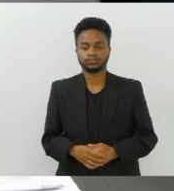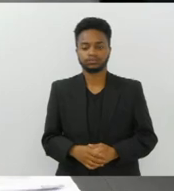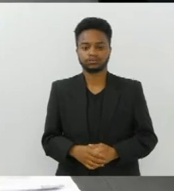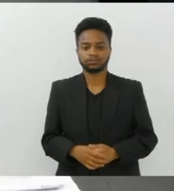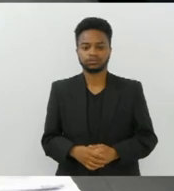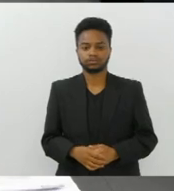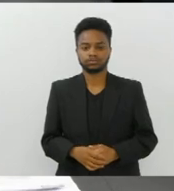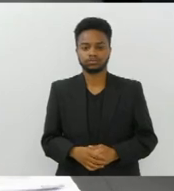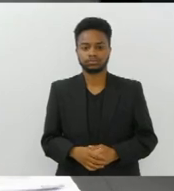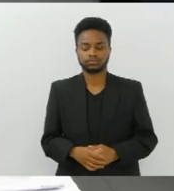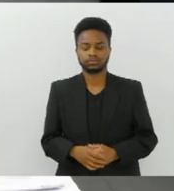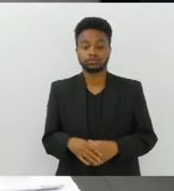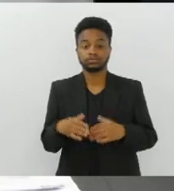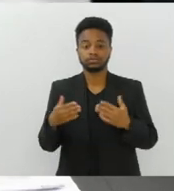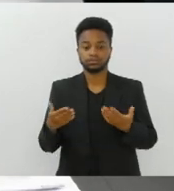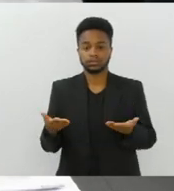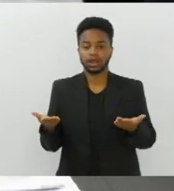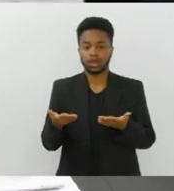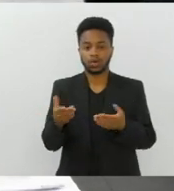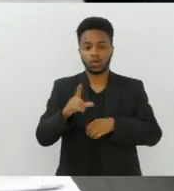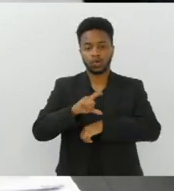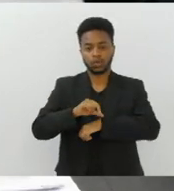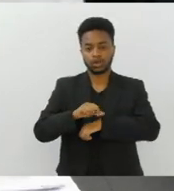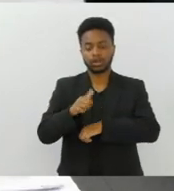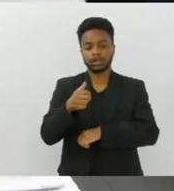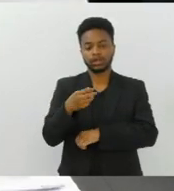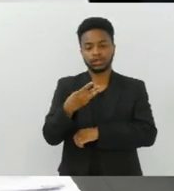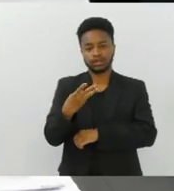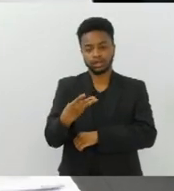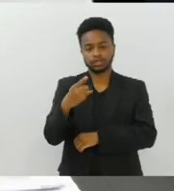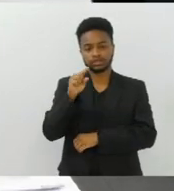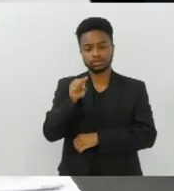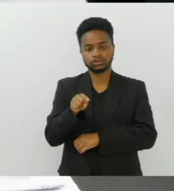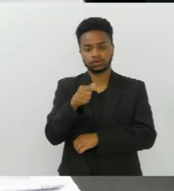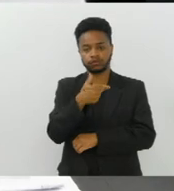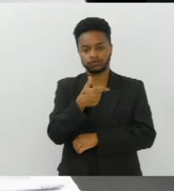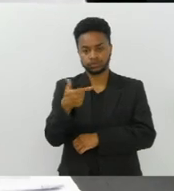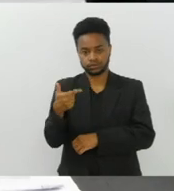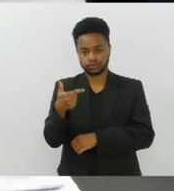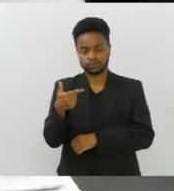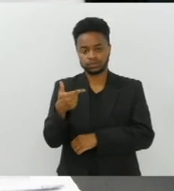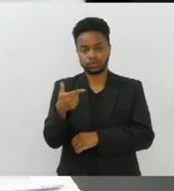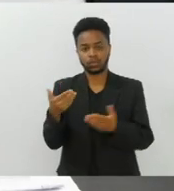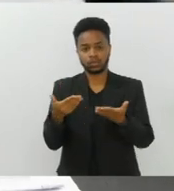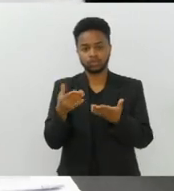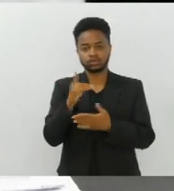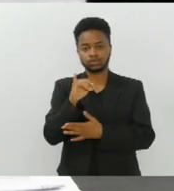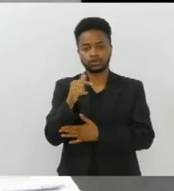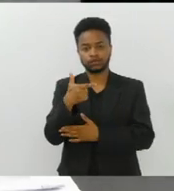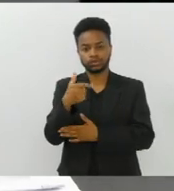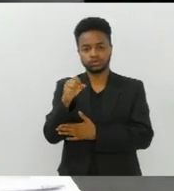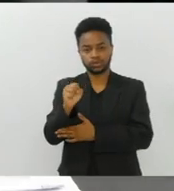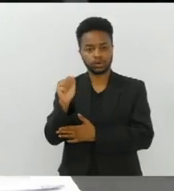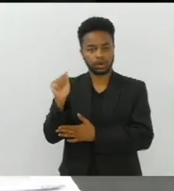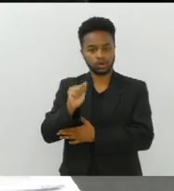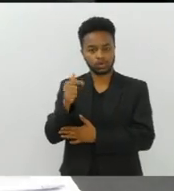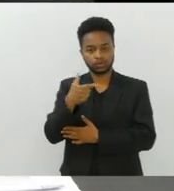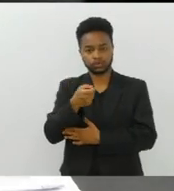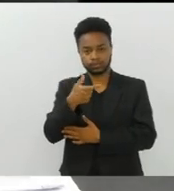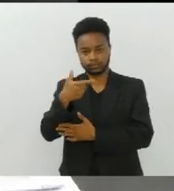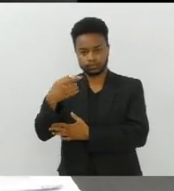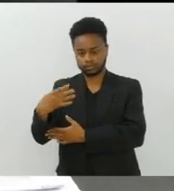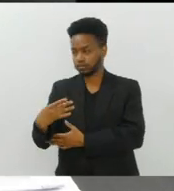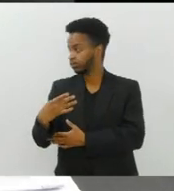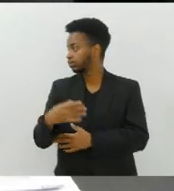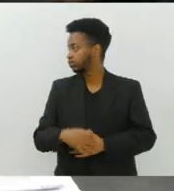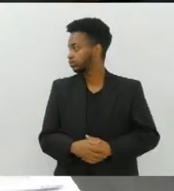Exatamente, então, às 15 horas e 22 minutos do dia 28 de agosto de 2024, na condição